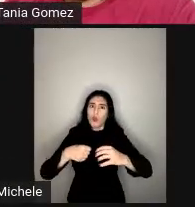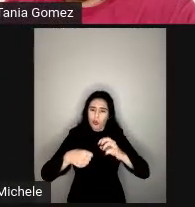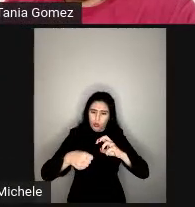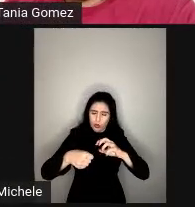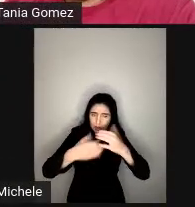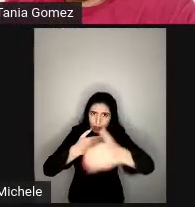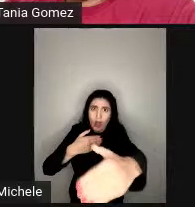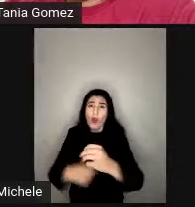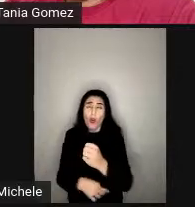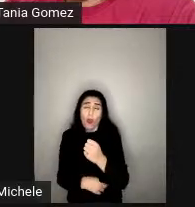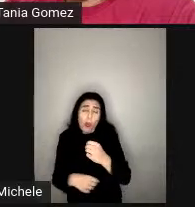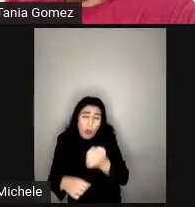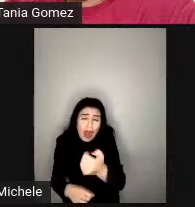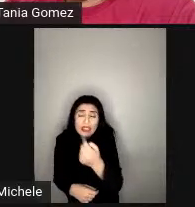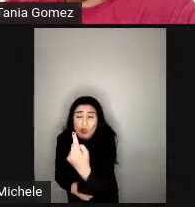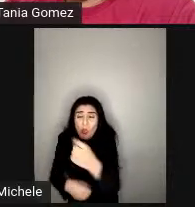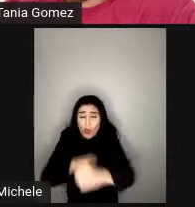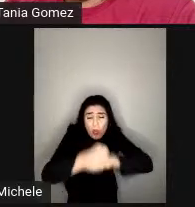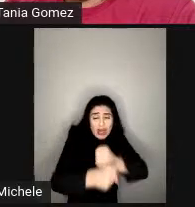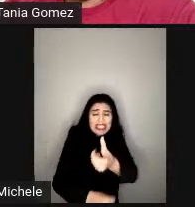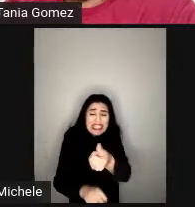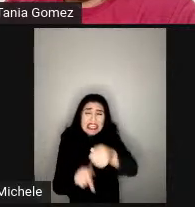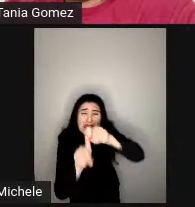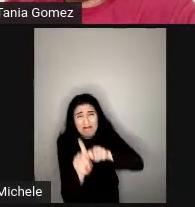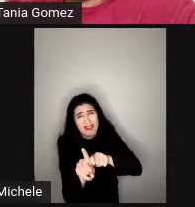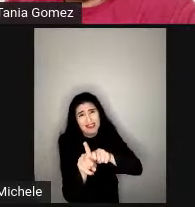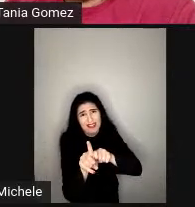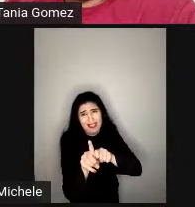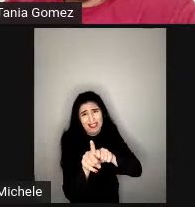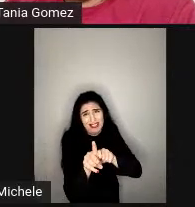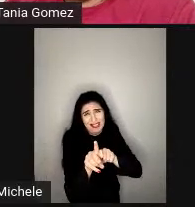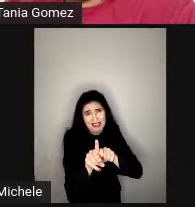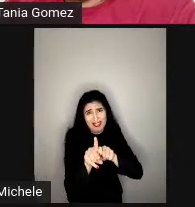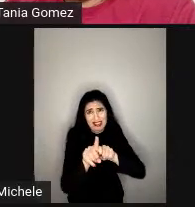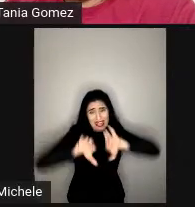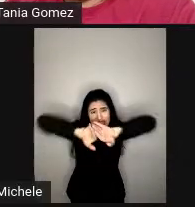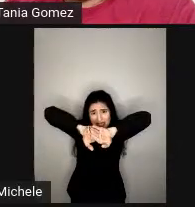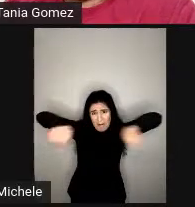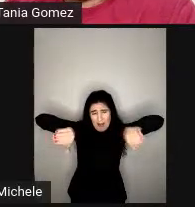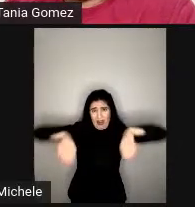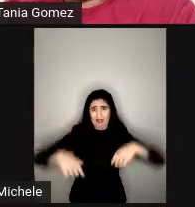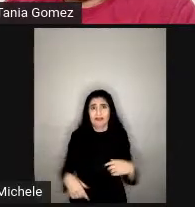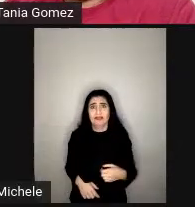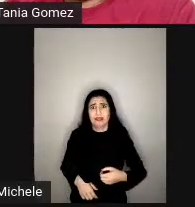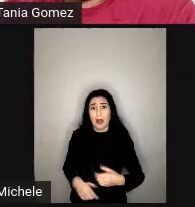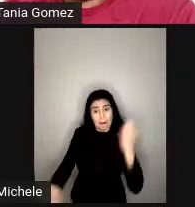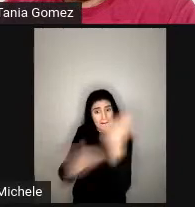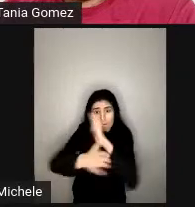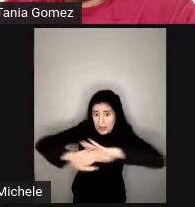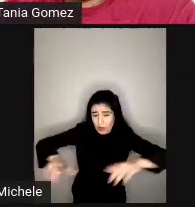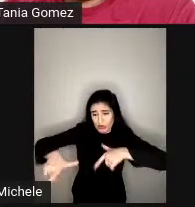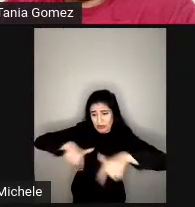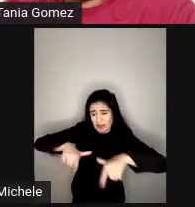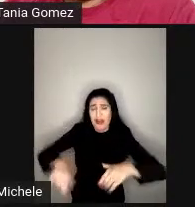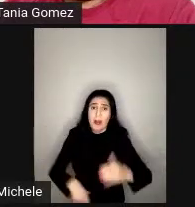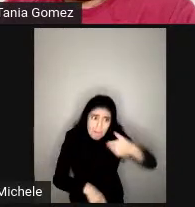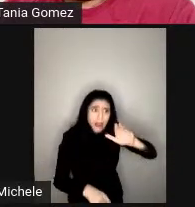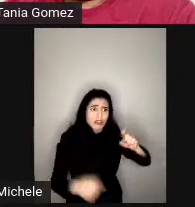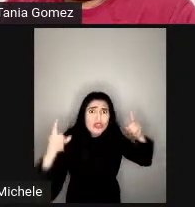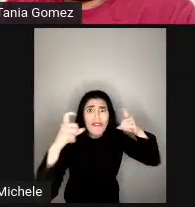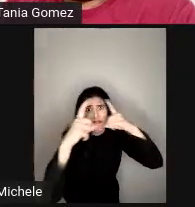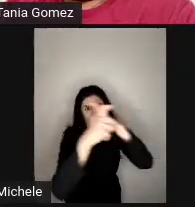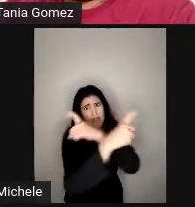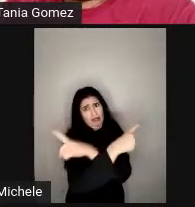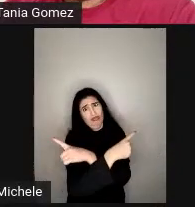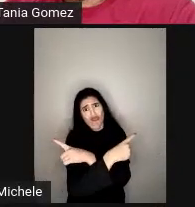adiantou eu olhar ali no começo e dizer: não, não vou cuidar de você, e depois eu tive que cuidar? e foi muito mais difícil, foi muito mais...